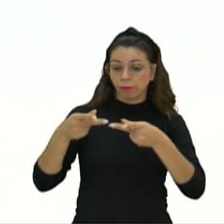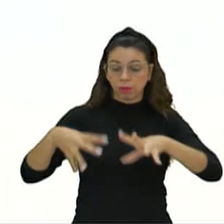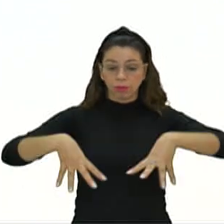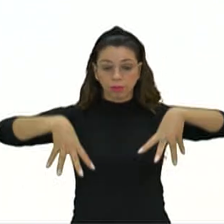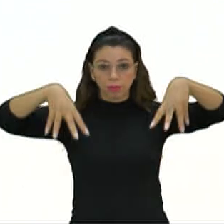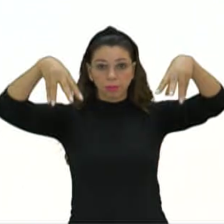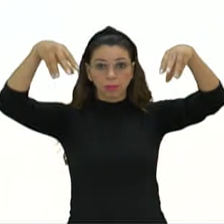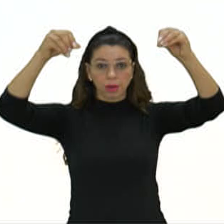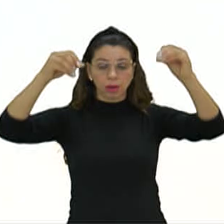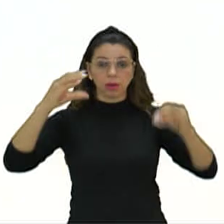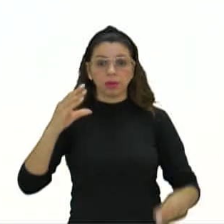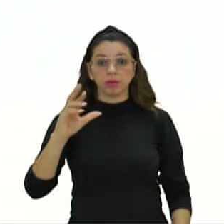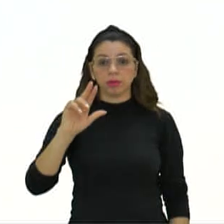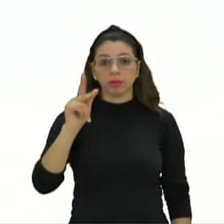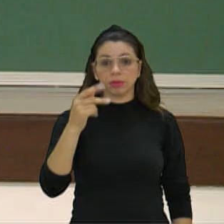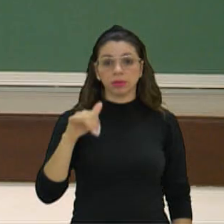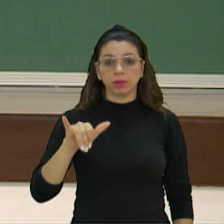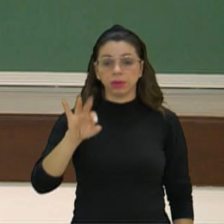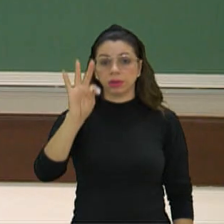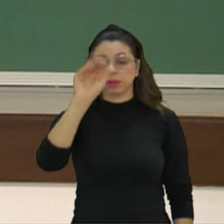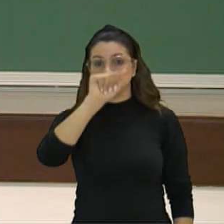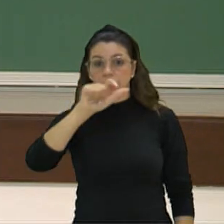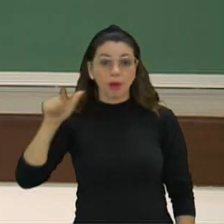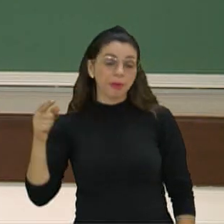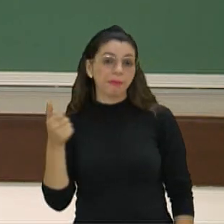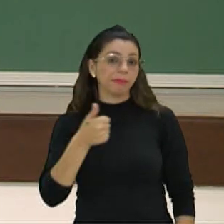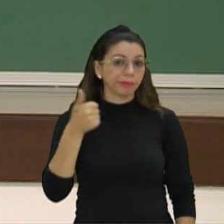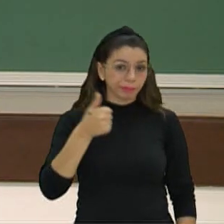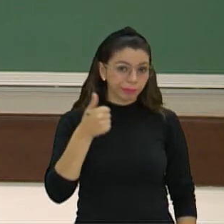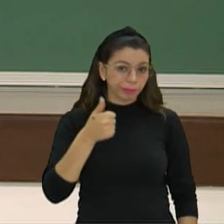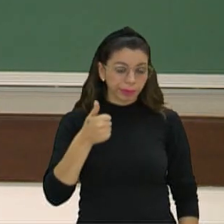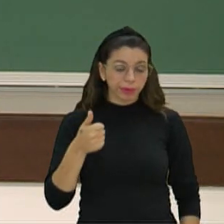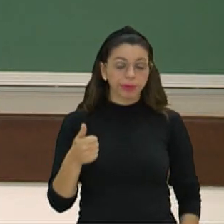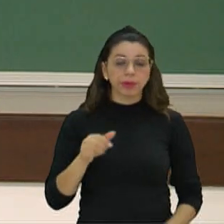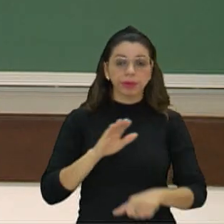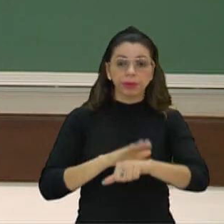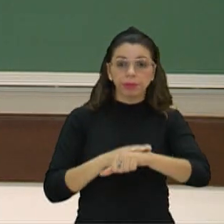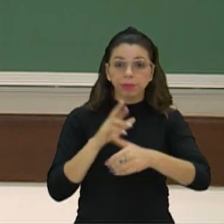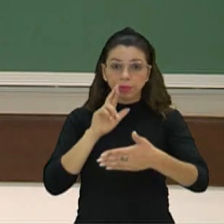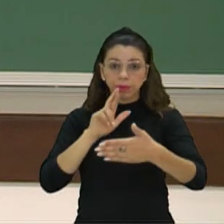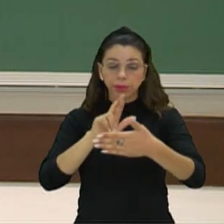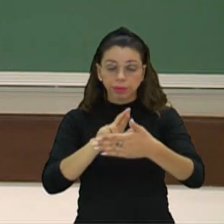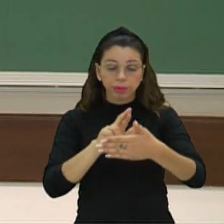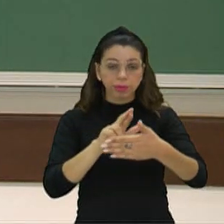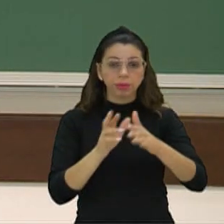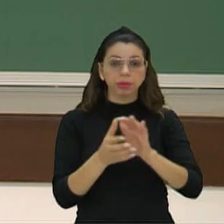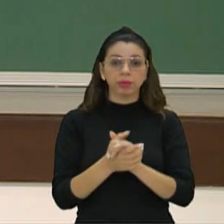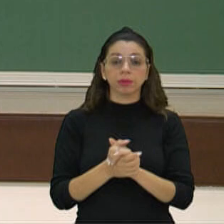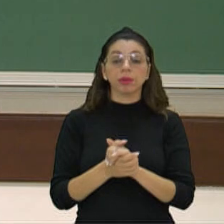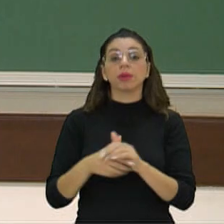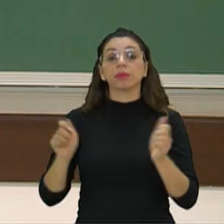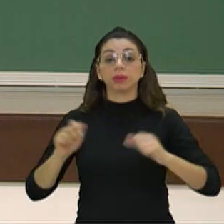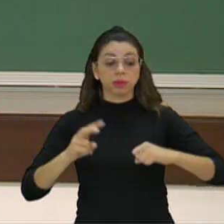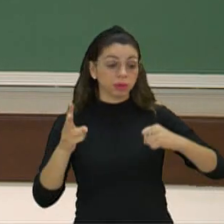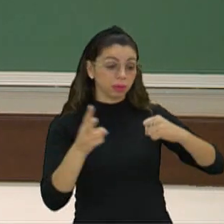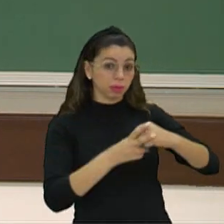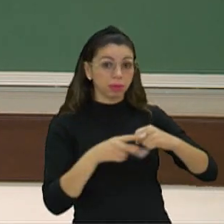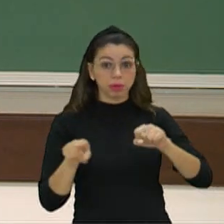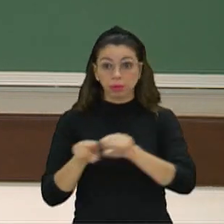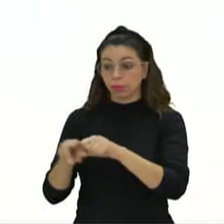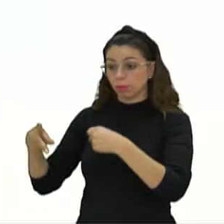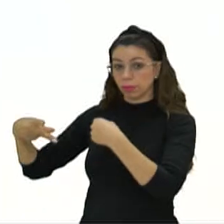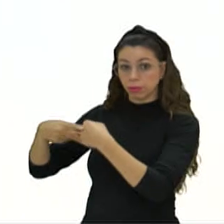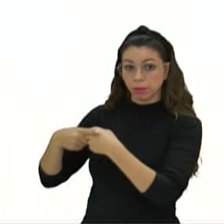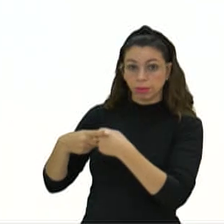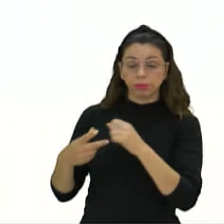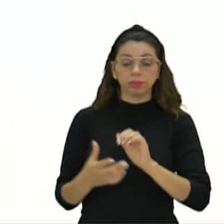Cristal primeiro. Então, eu vou dar um tempinho para vocês poderem marcar a resposta certa. Observem o tempo verbal e os pronomes. Bora